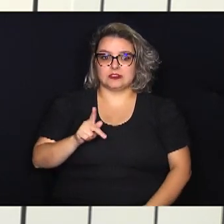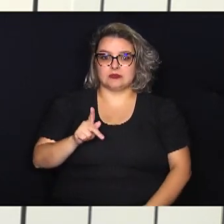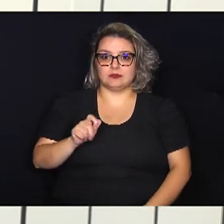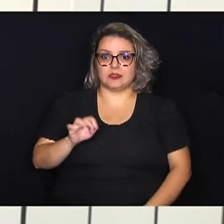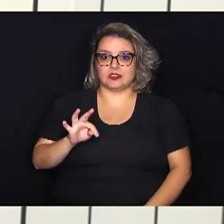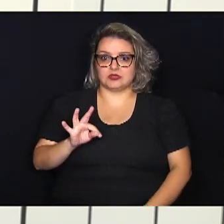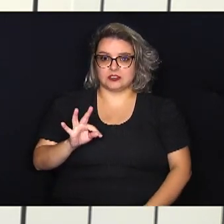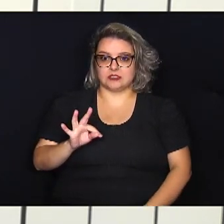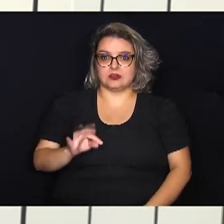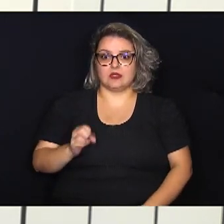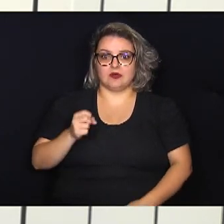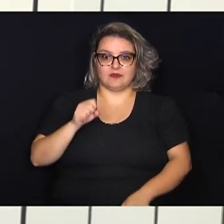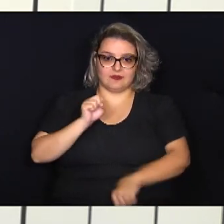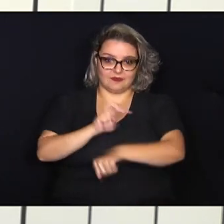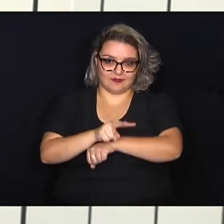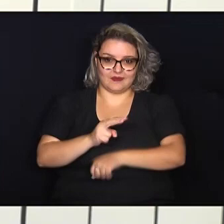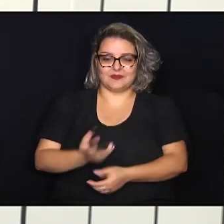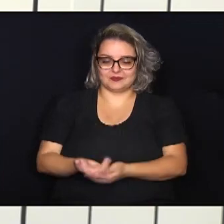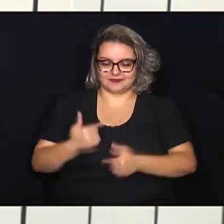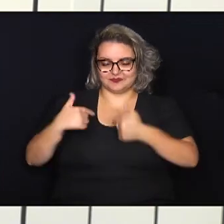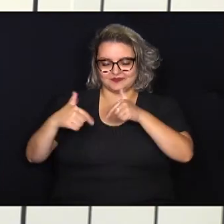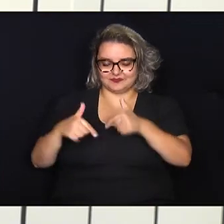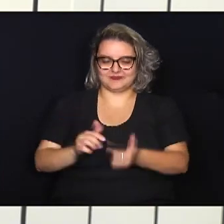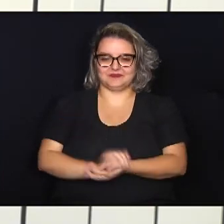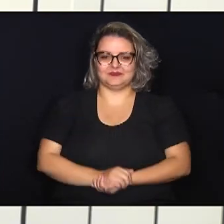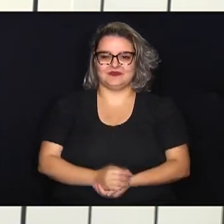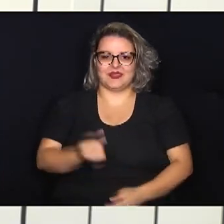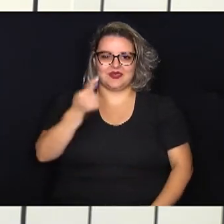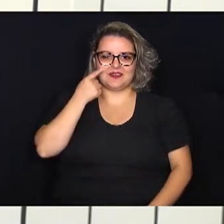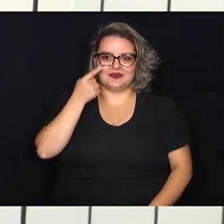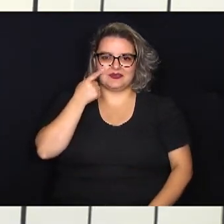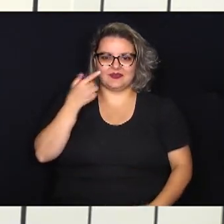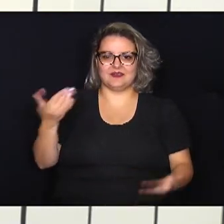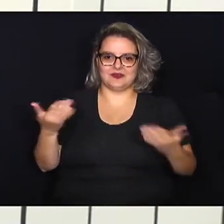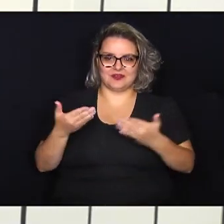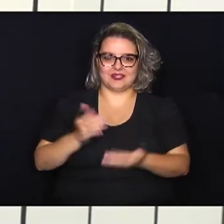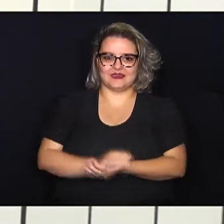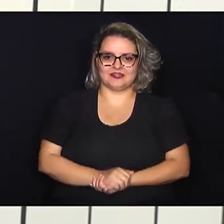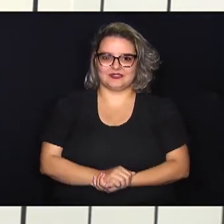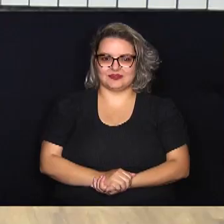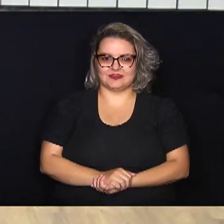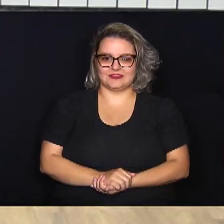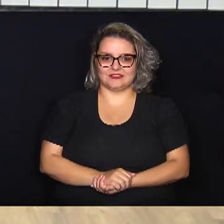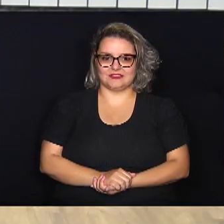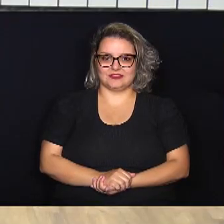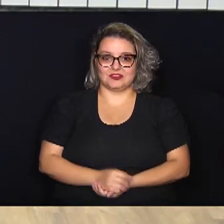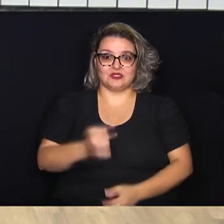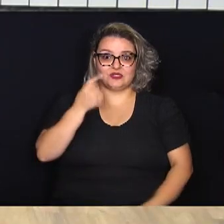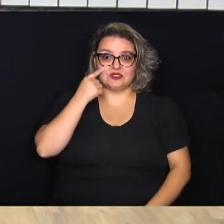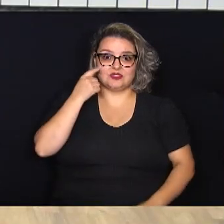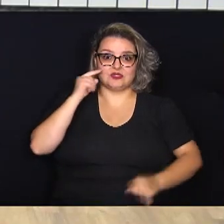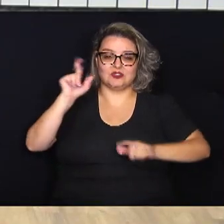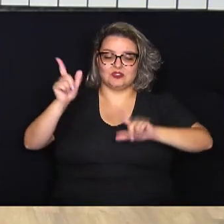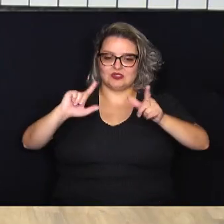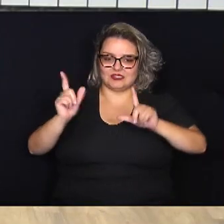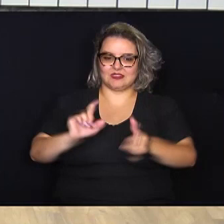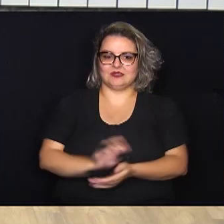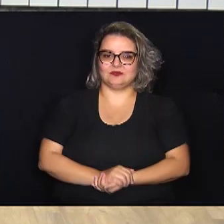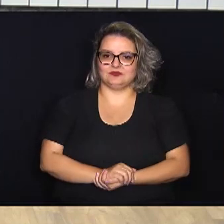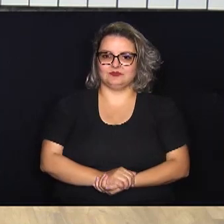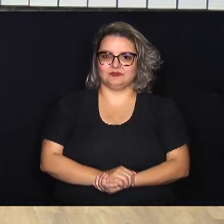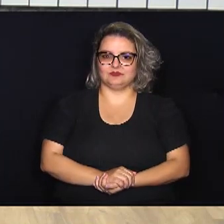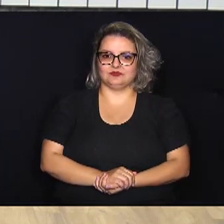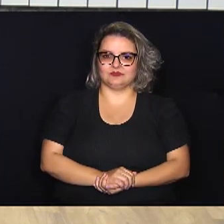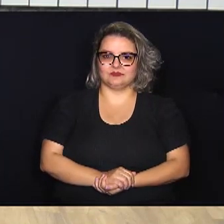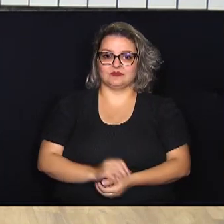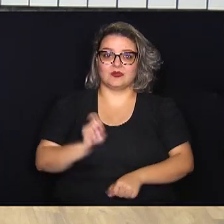cepat.campinas.sp.gov.br/vaga emprego. E a gente vai conferir algumas dessas vagas agora. Olha, de olho aqui na tela, vamos lá. As